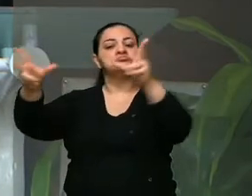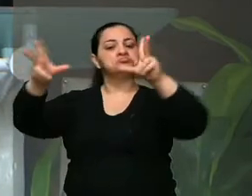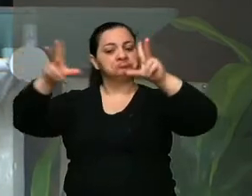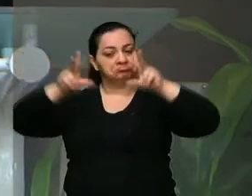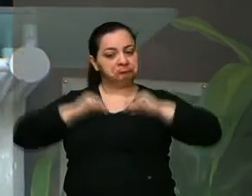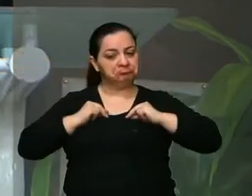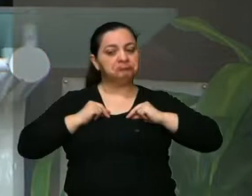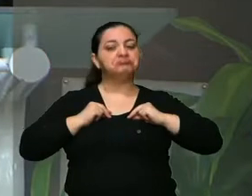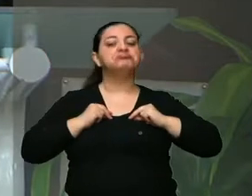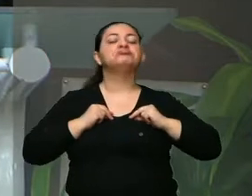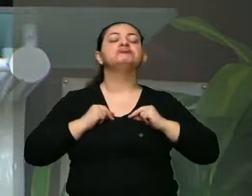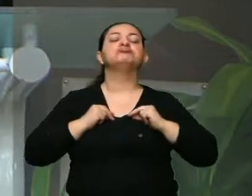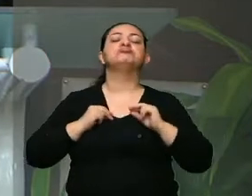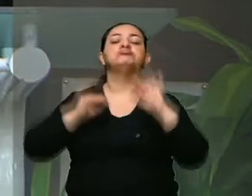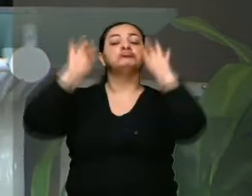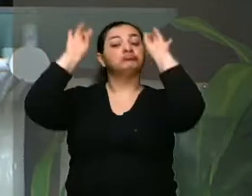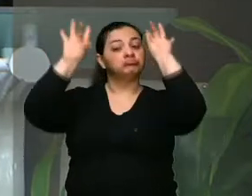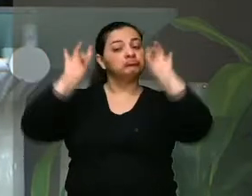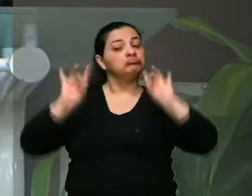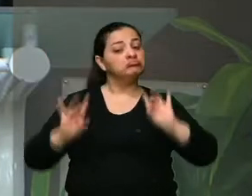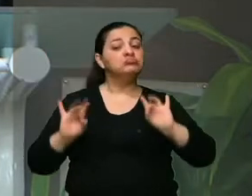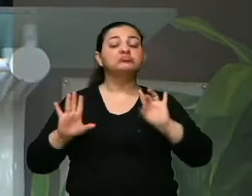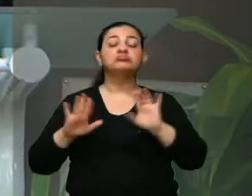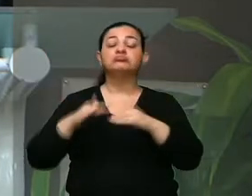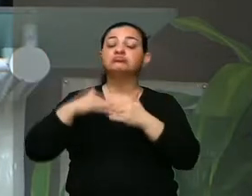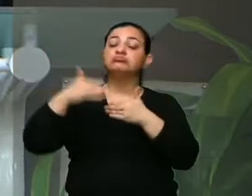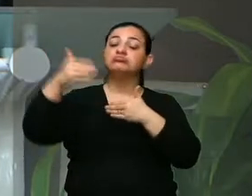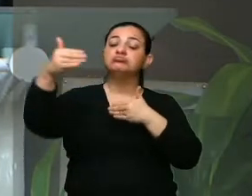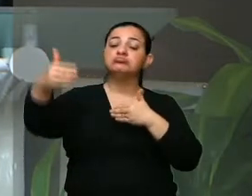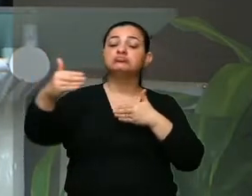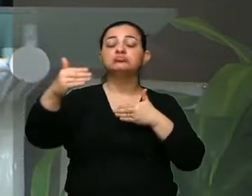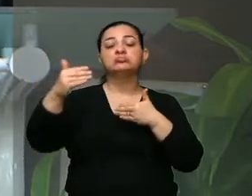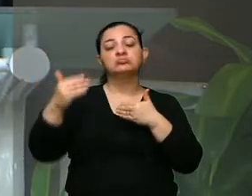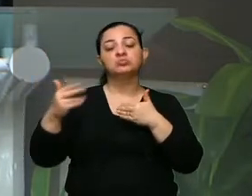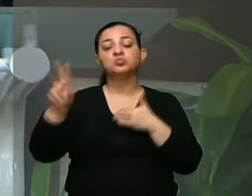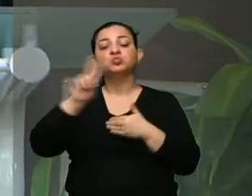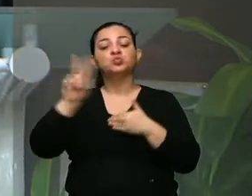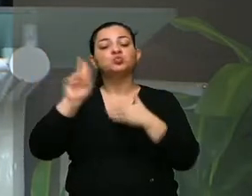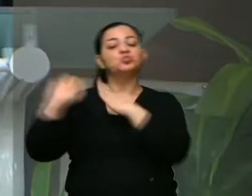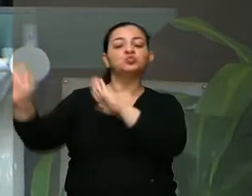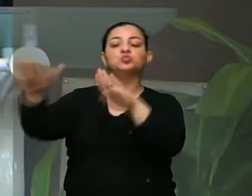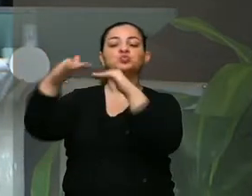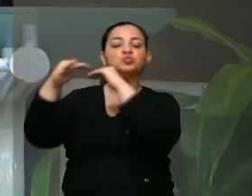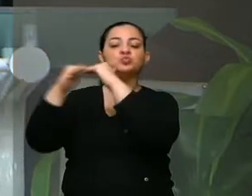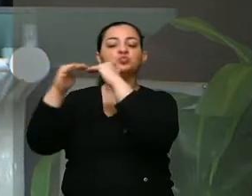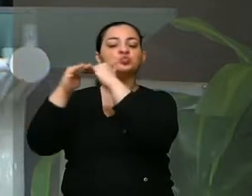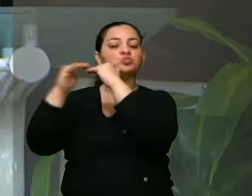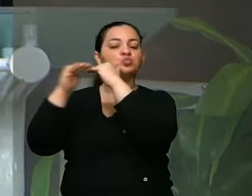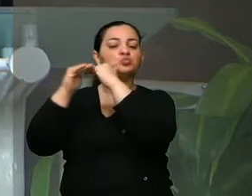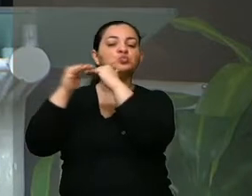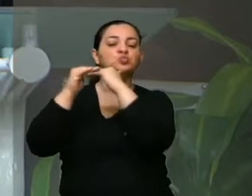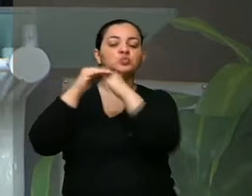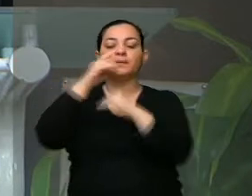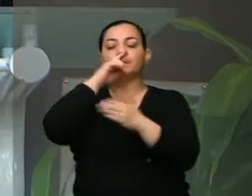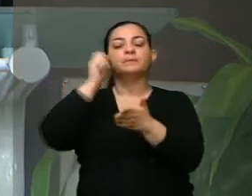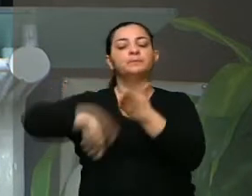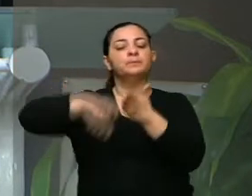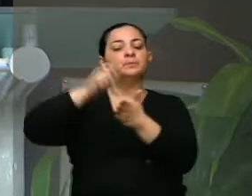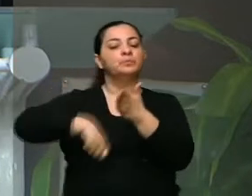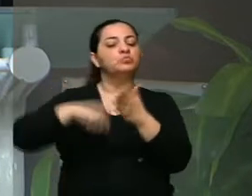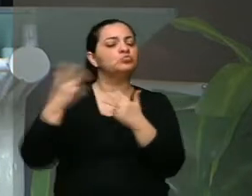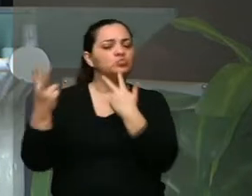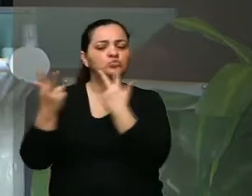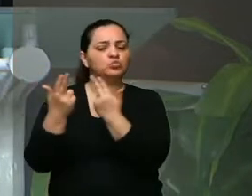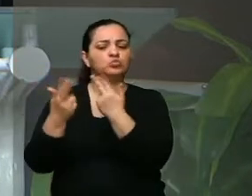naquela cerimônia ea partir dali o nome dele a assinatura dele valia